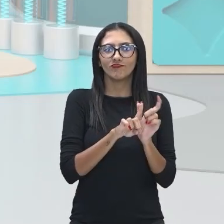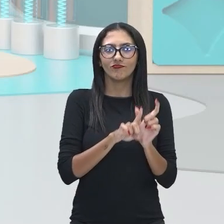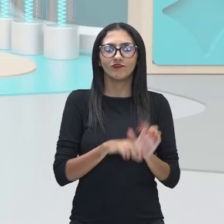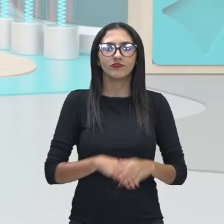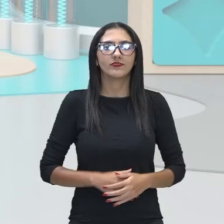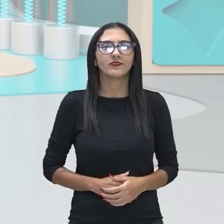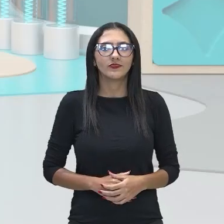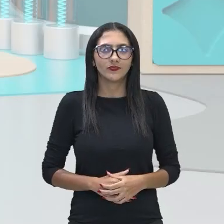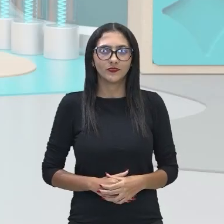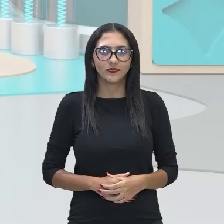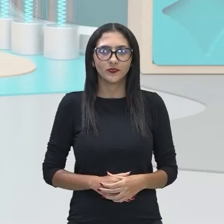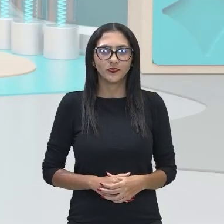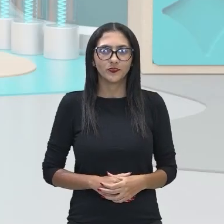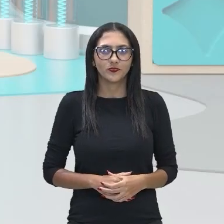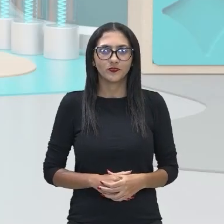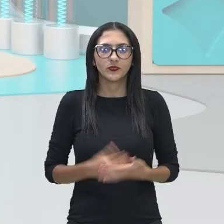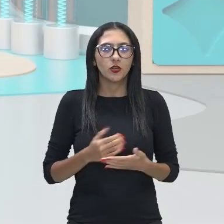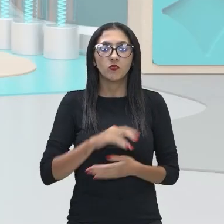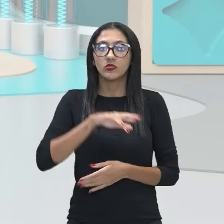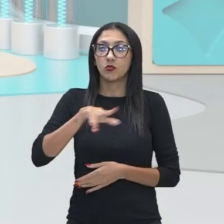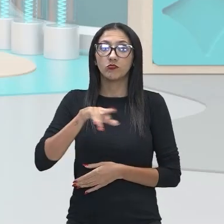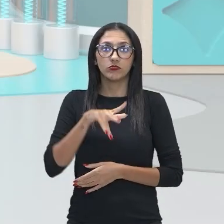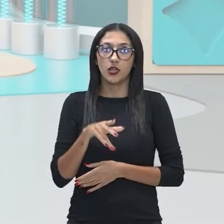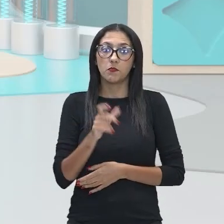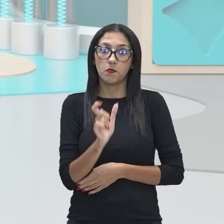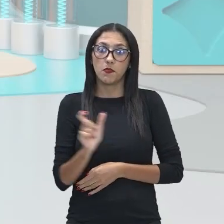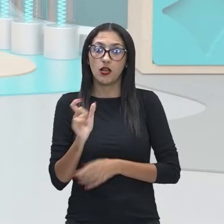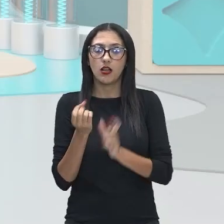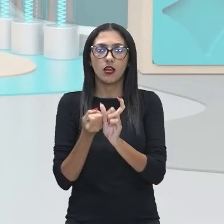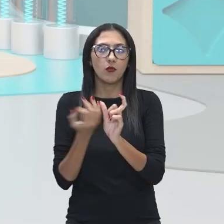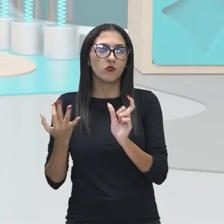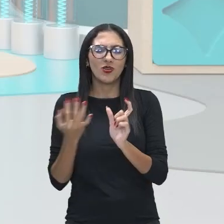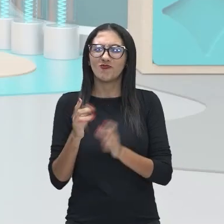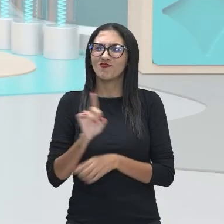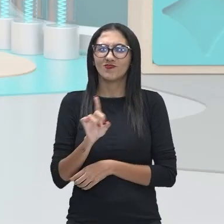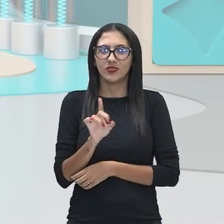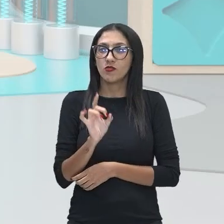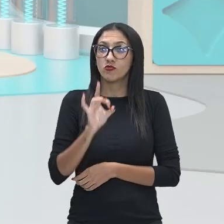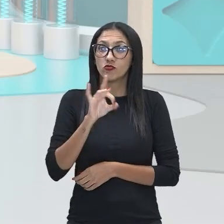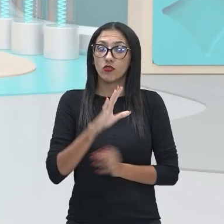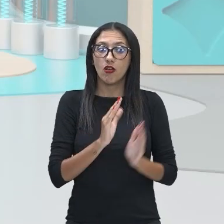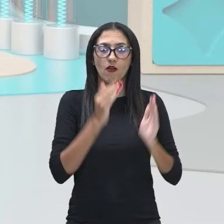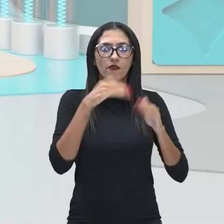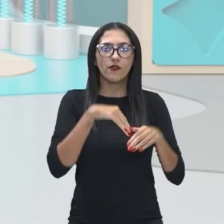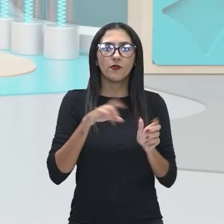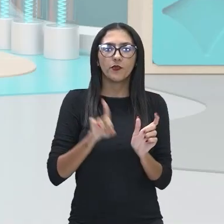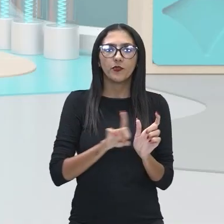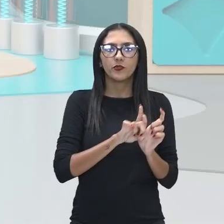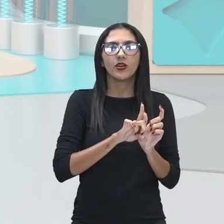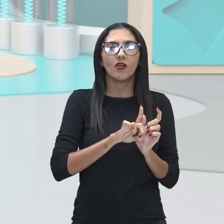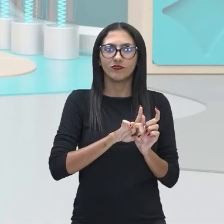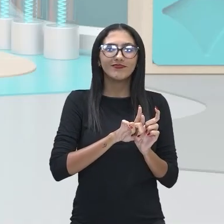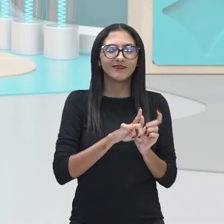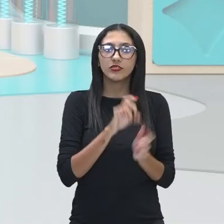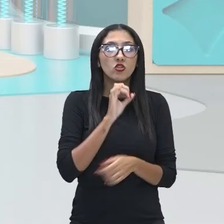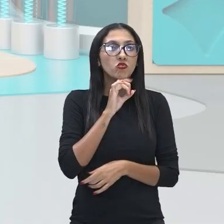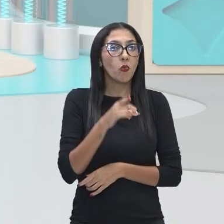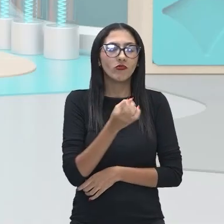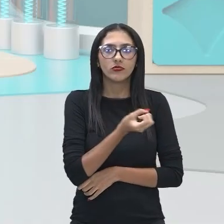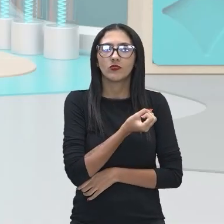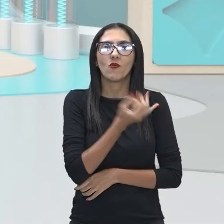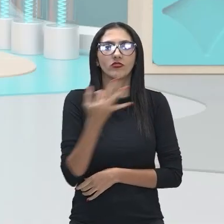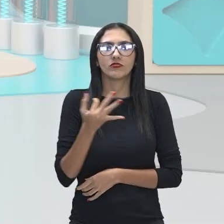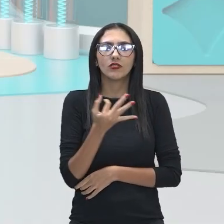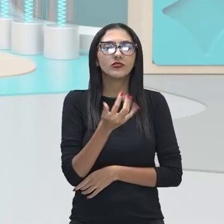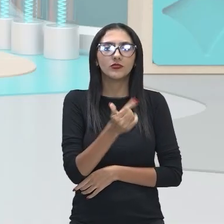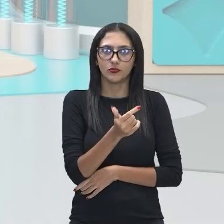Então, não tem plural, tá, people? É só no singular, porque já que ele não conta, né, nós não contabilizamos, então ele